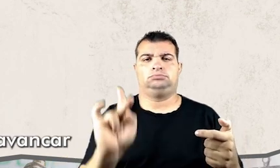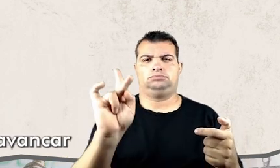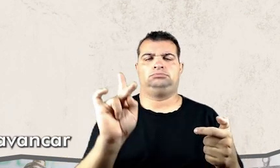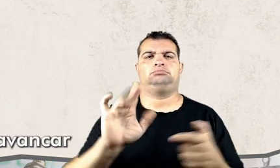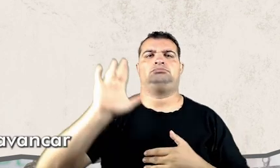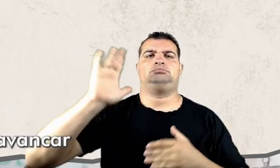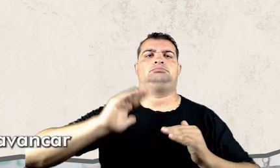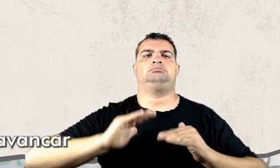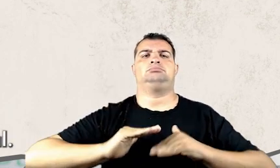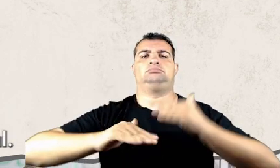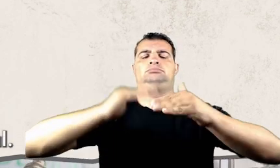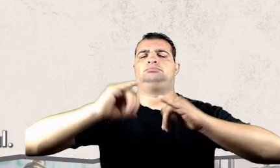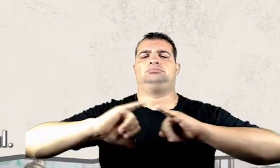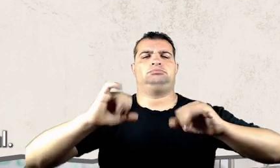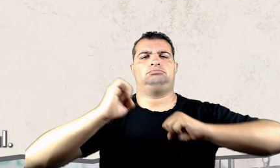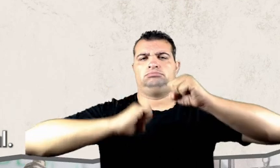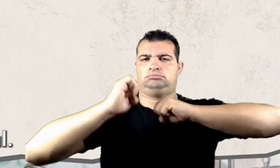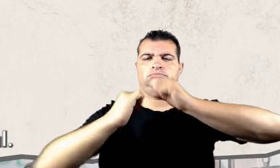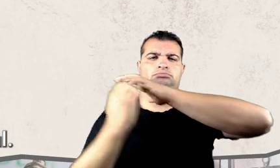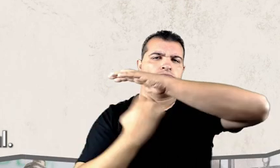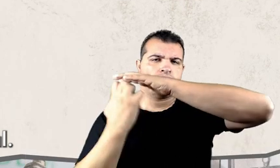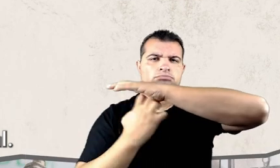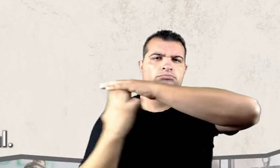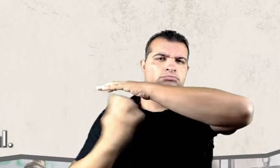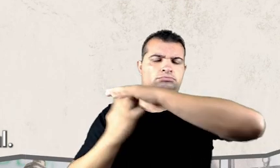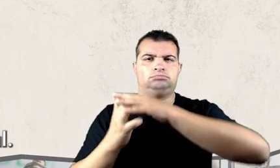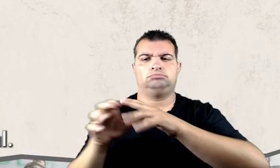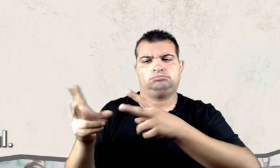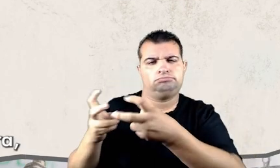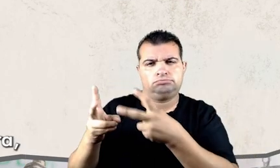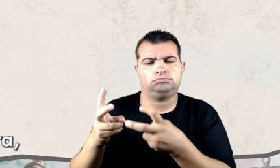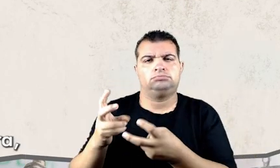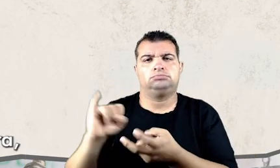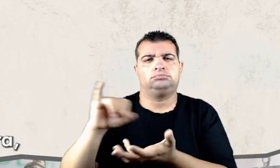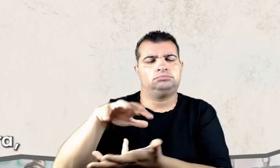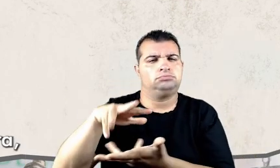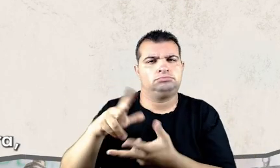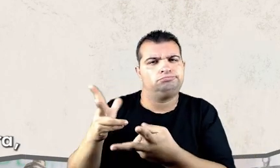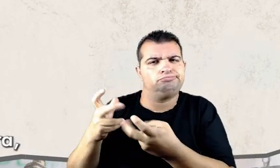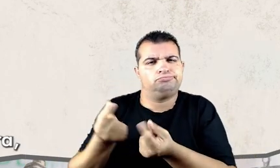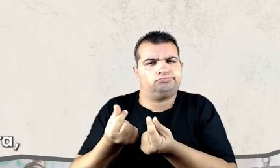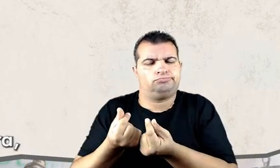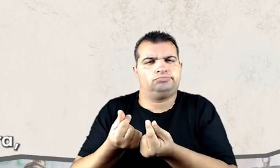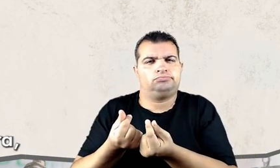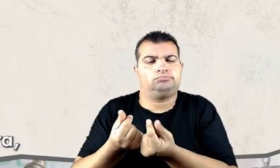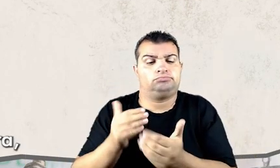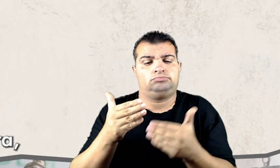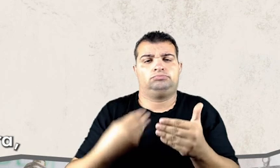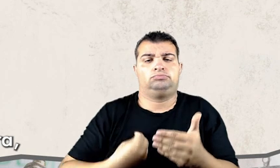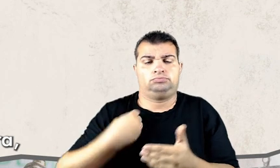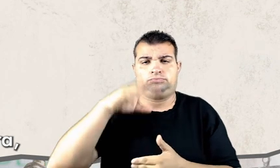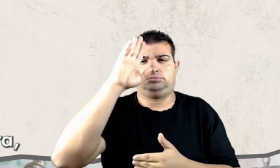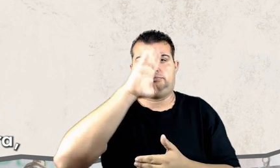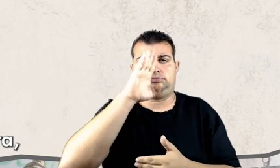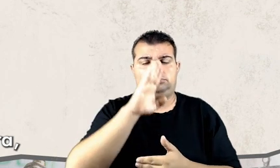JK promete alavancar o setor industrial, atraindo capital internacional. Permitiu que chegássemos a esta altura